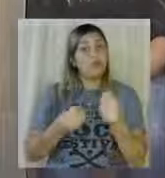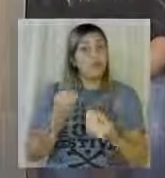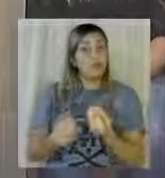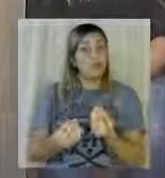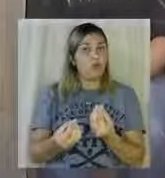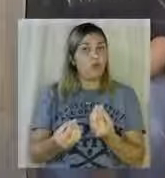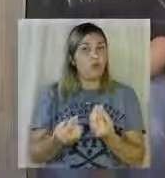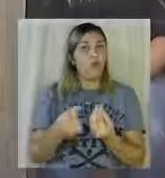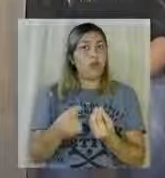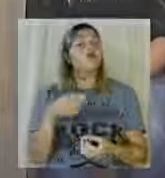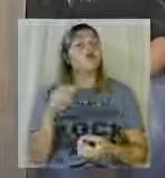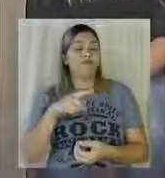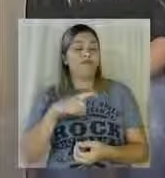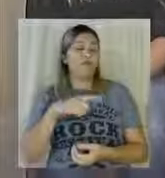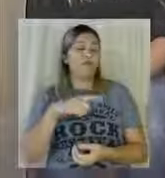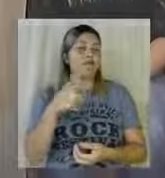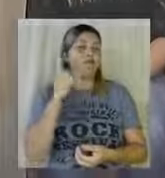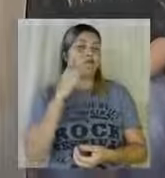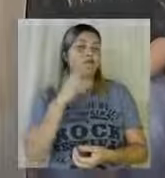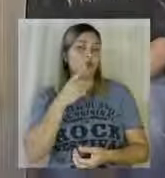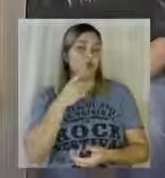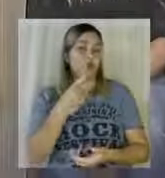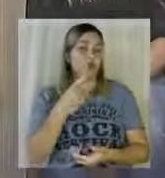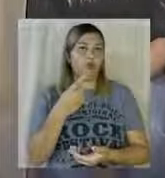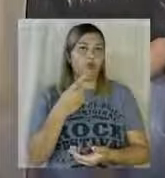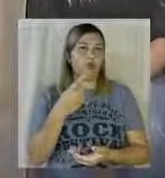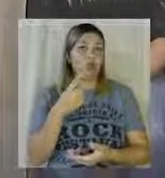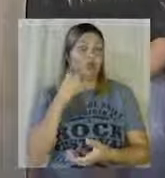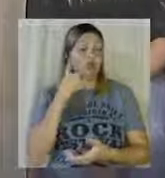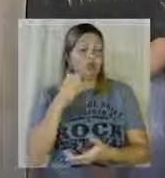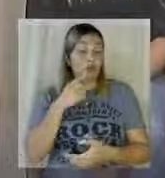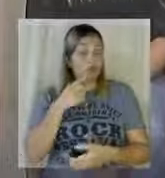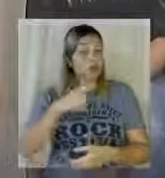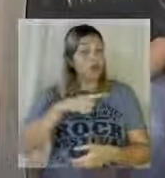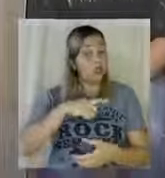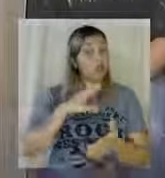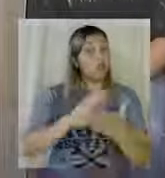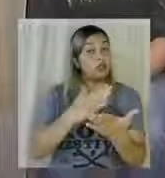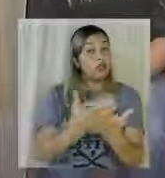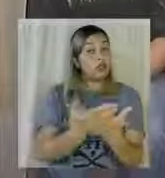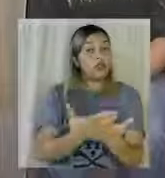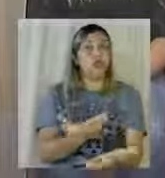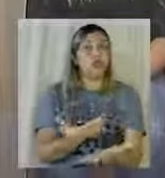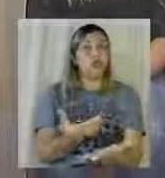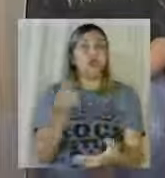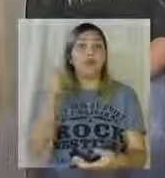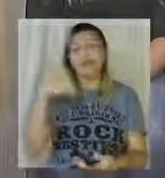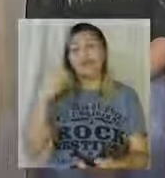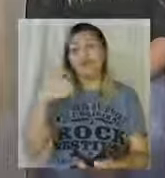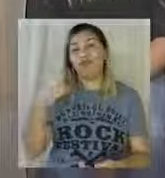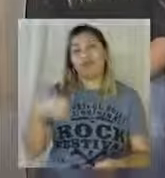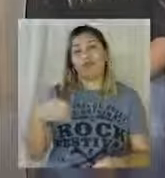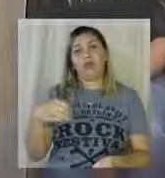tive um intérprete assim, que mal sabia das coisas, eu me sentia tão mal, não gostava nem sequer de ir para a escola.